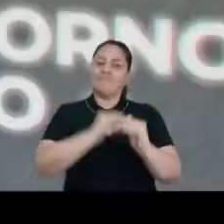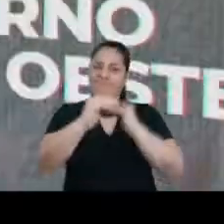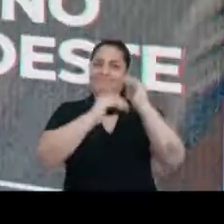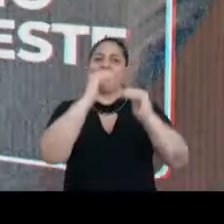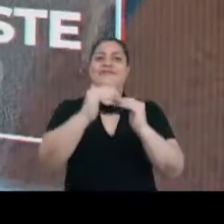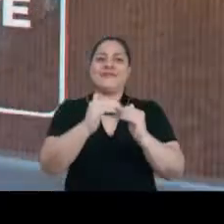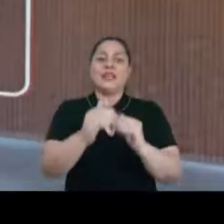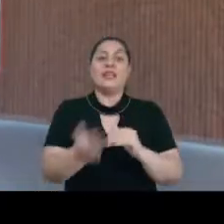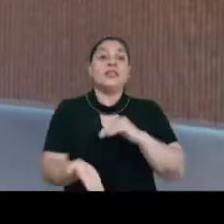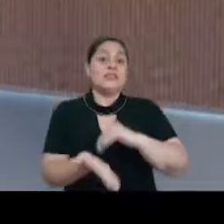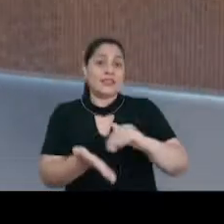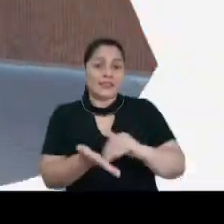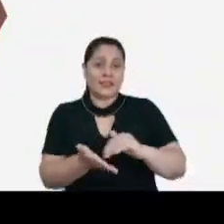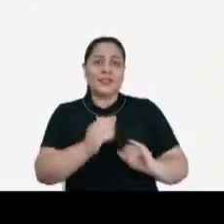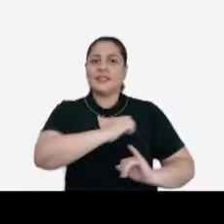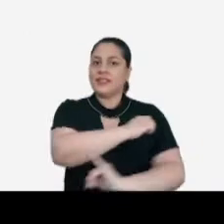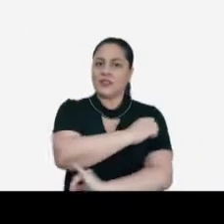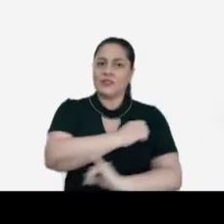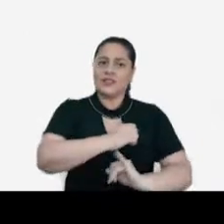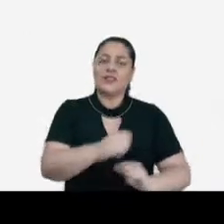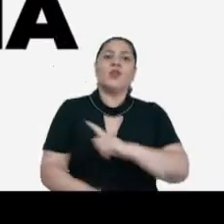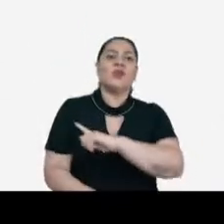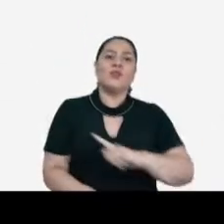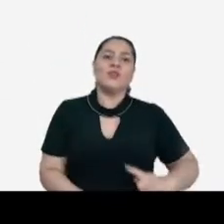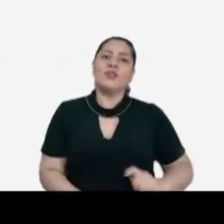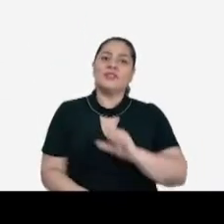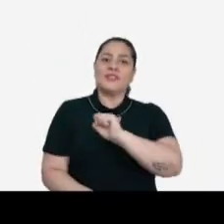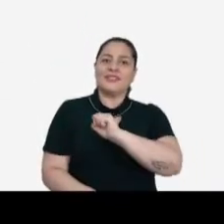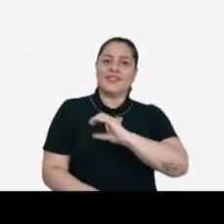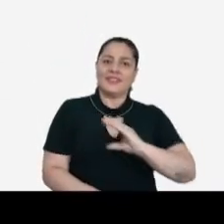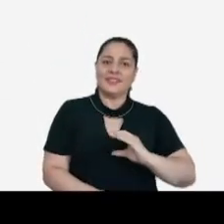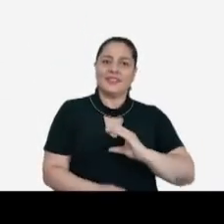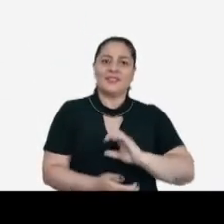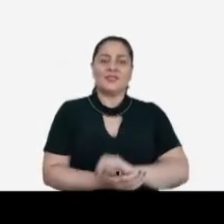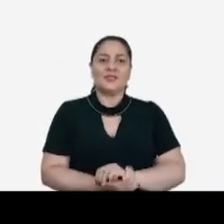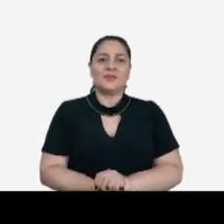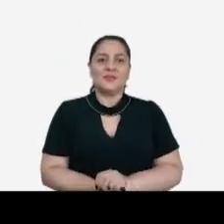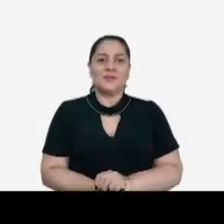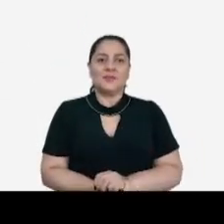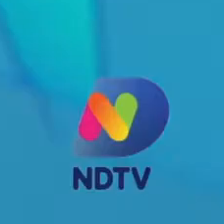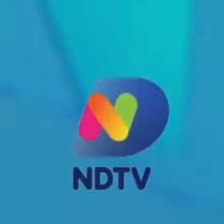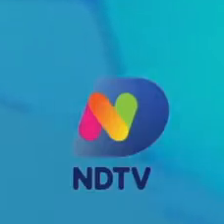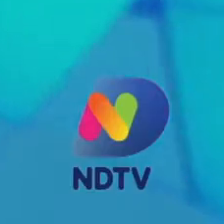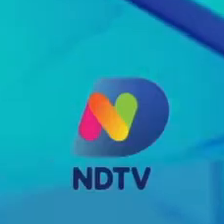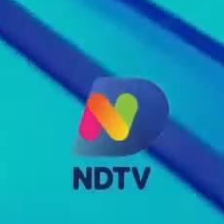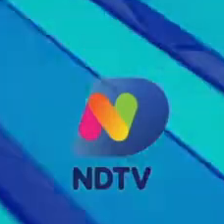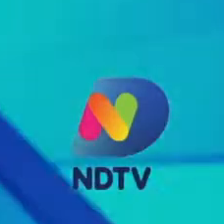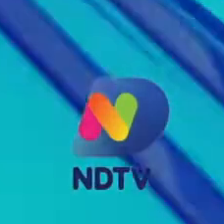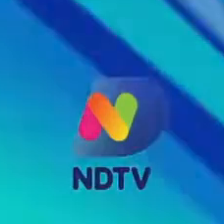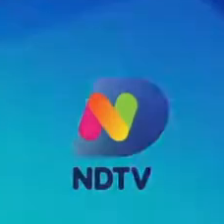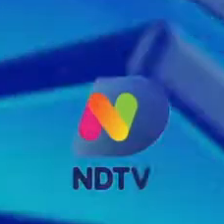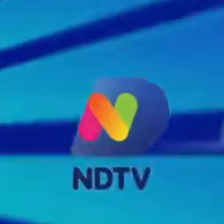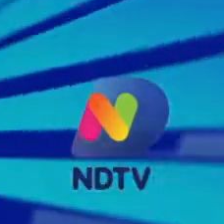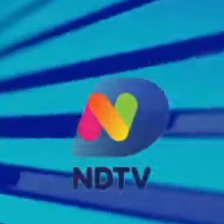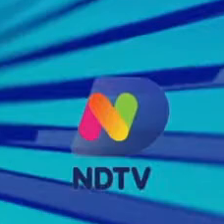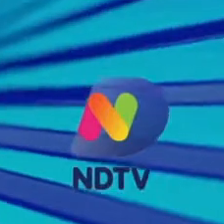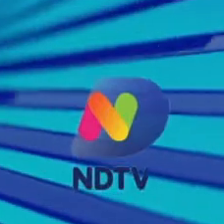ao desenvolvimento. Secretaria da Infraestrutura, Governo de Santa Catarina.